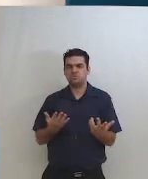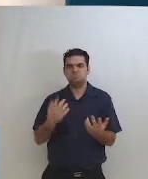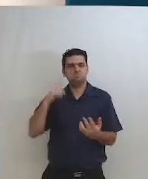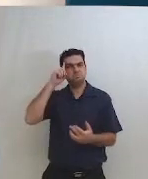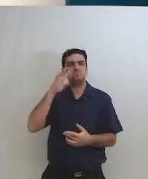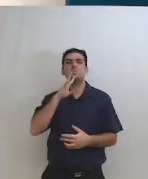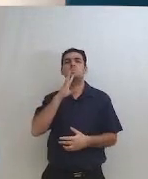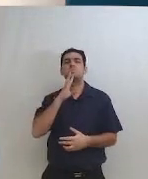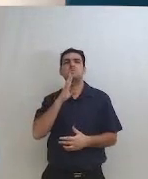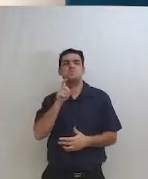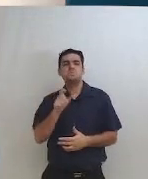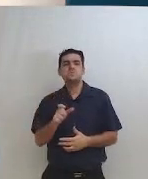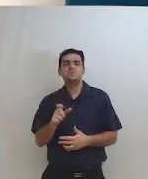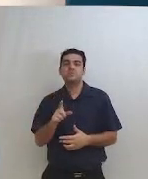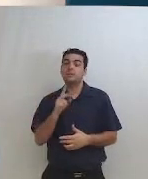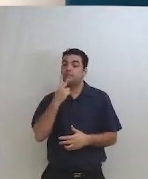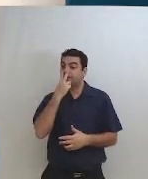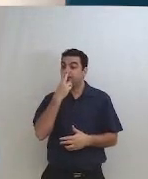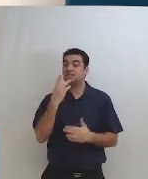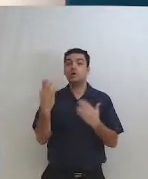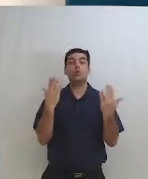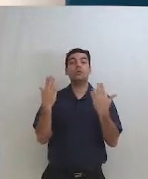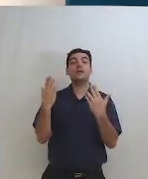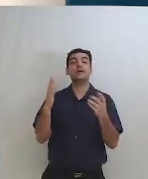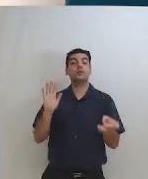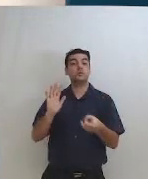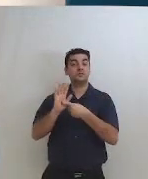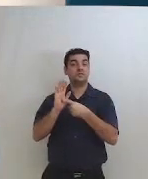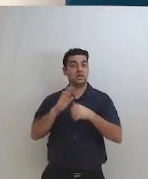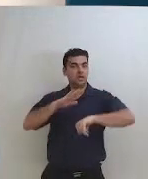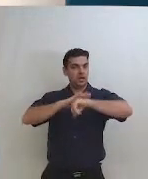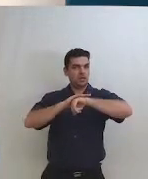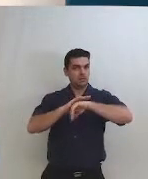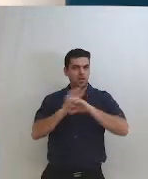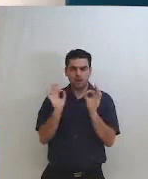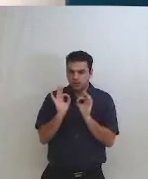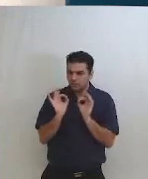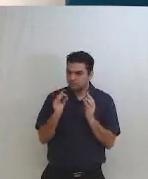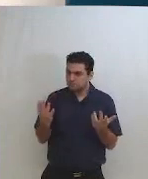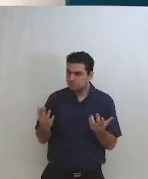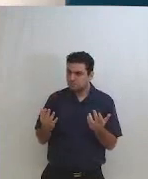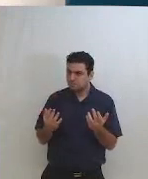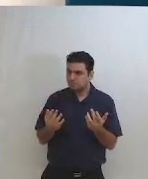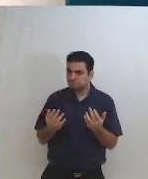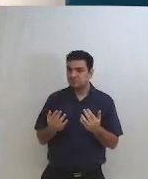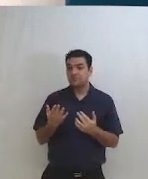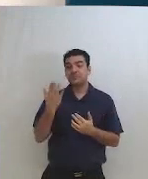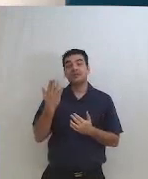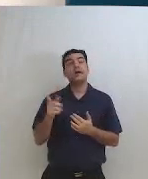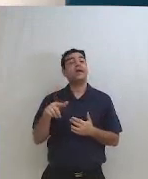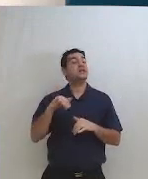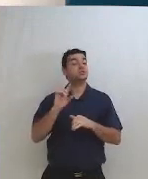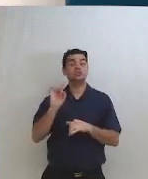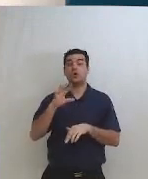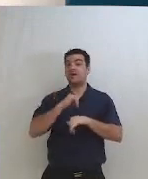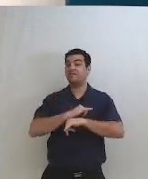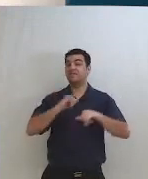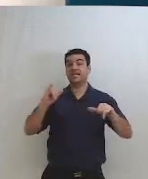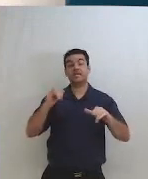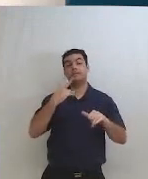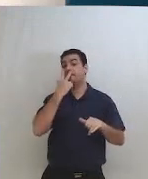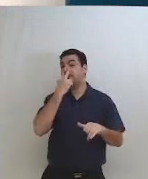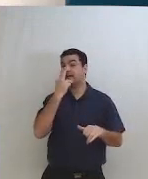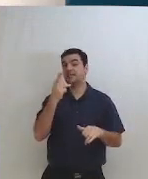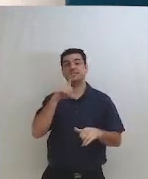perfeitamente equiparada à notícia crimes anônima, na medida em que se presta única e exclusivamente a noticiar a suposta existência de crime, hipótese